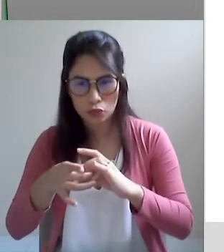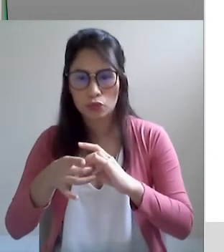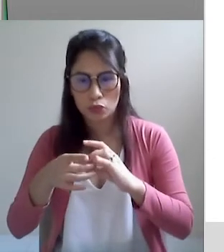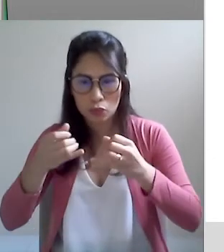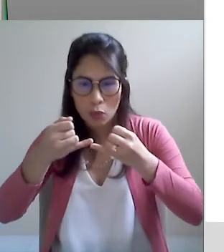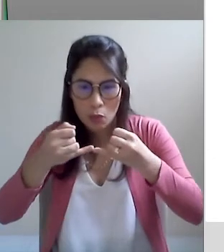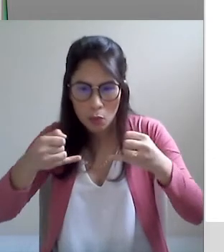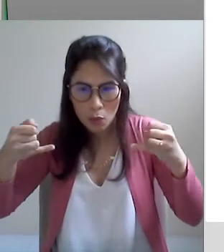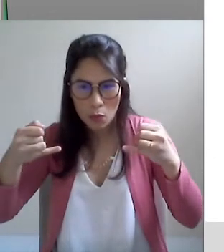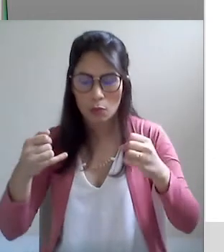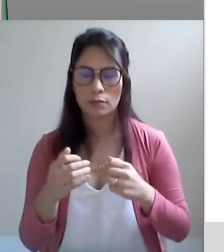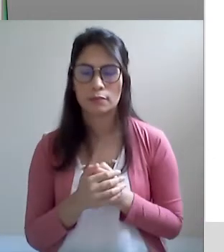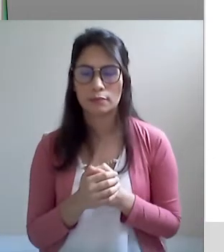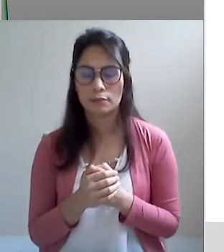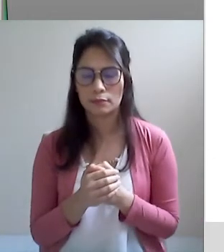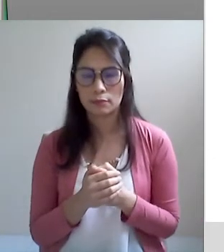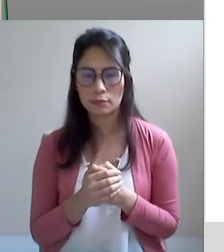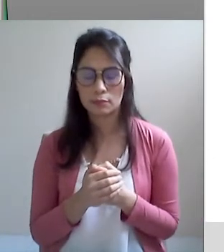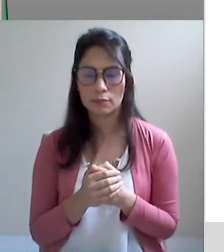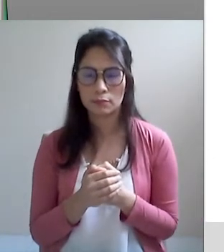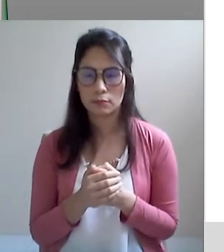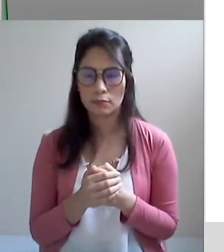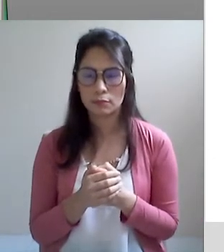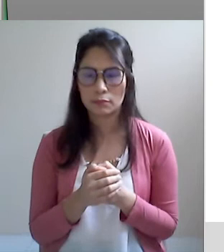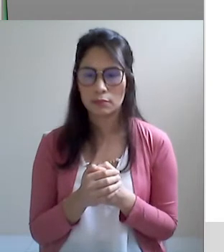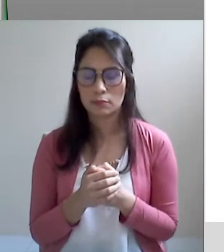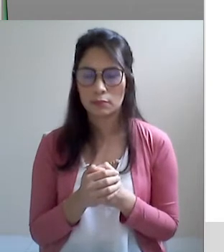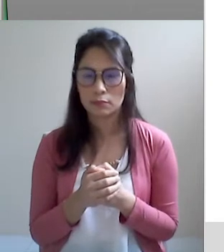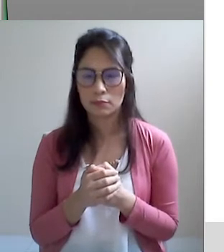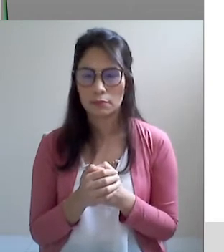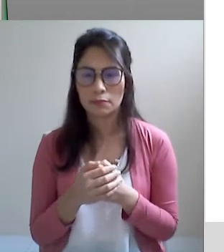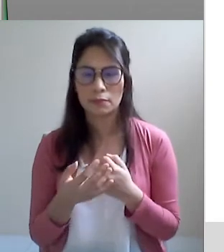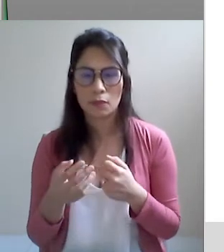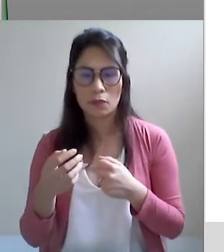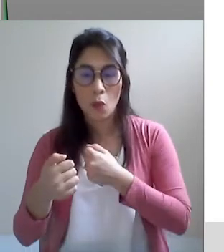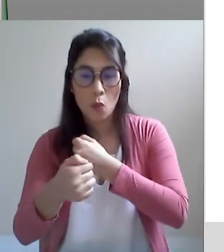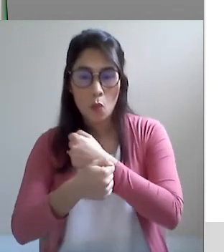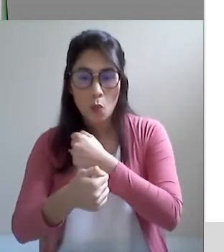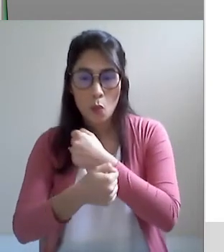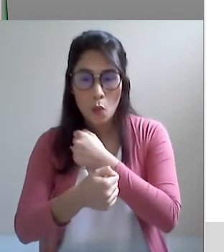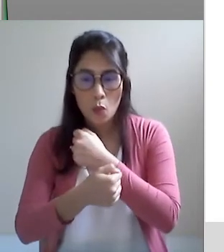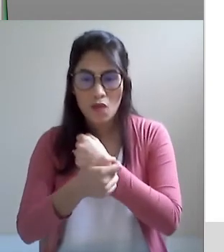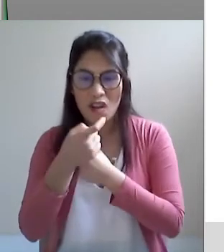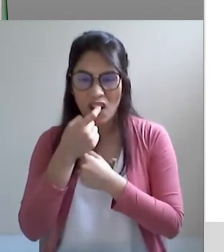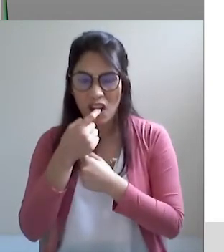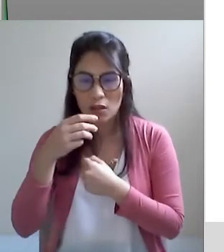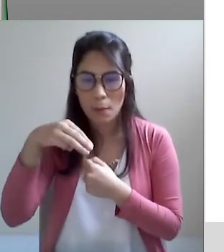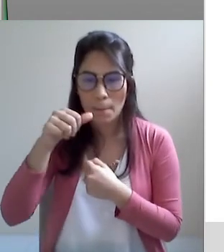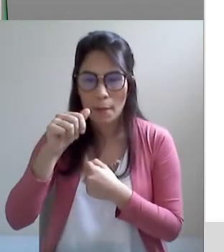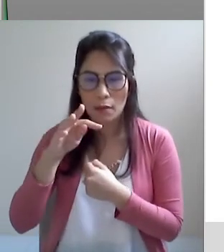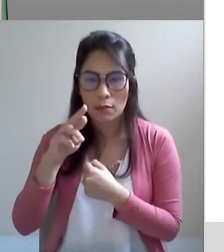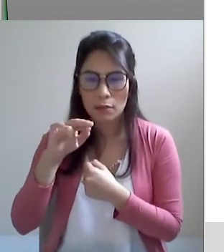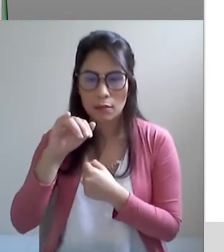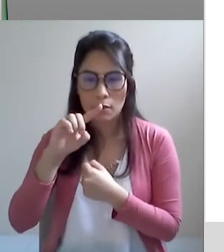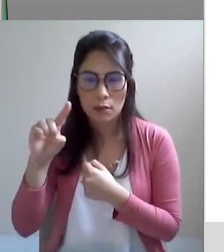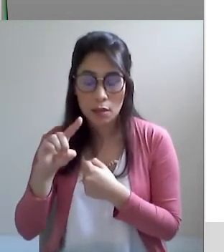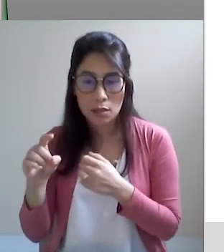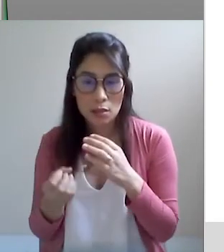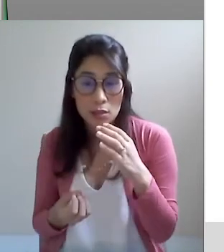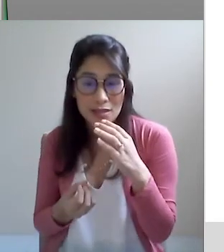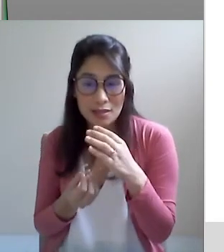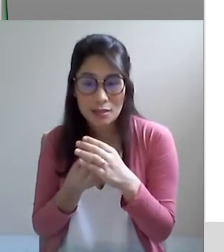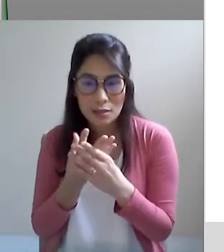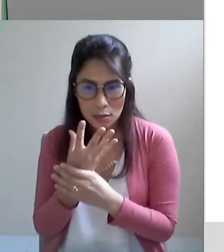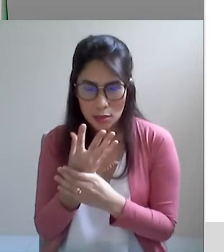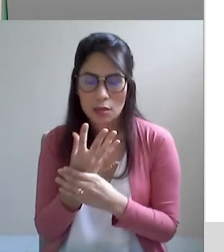os osteócitos comunicam-se por meio de junções gaps através dos canalículos. A matriz óssea produzida